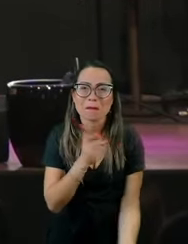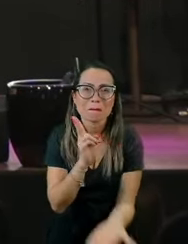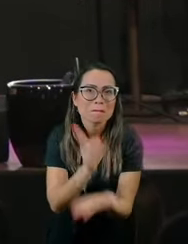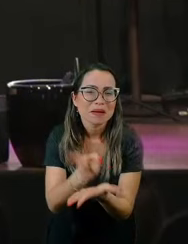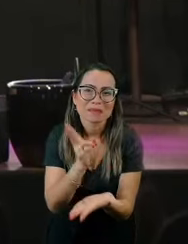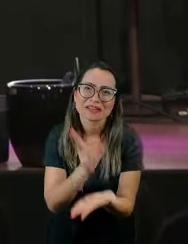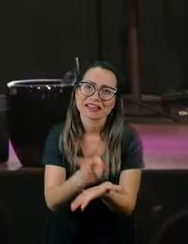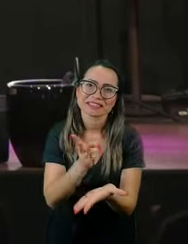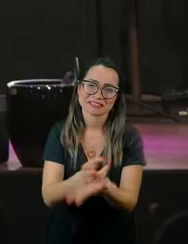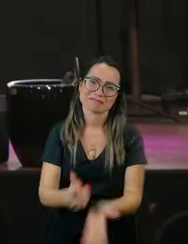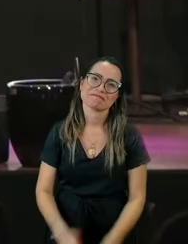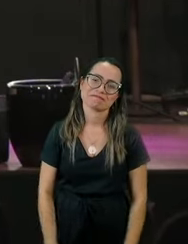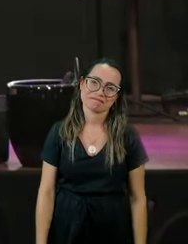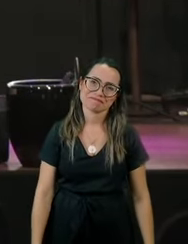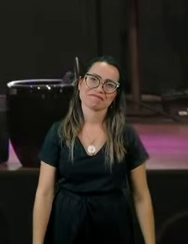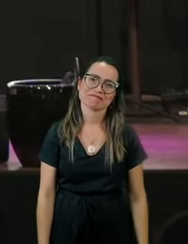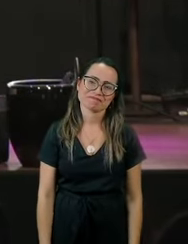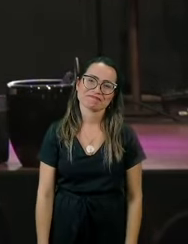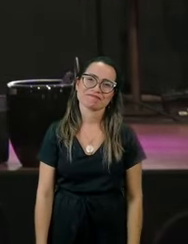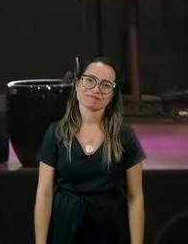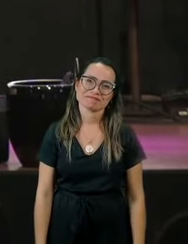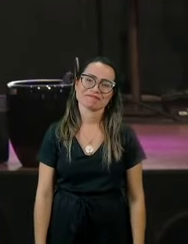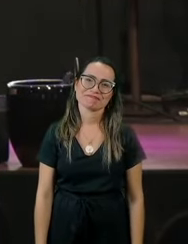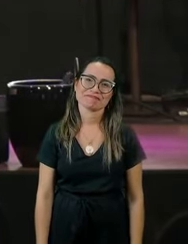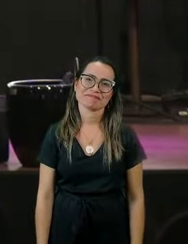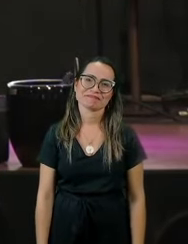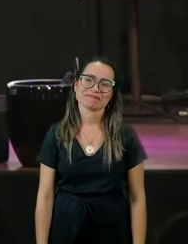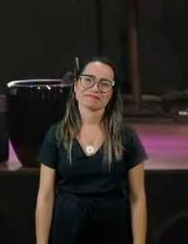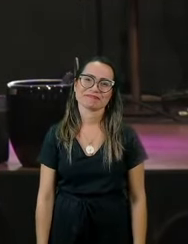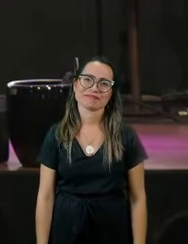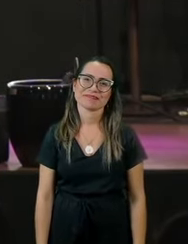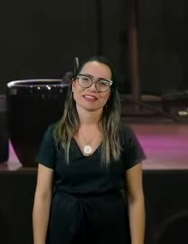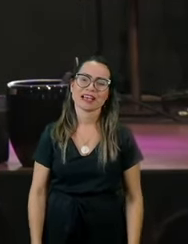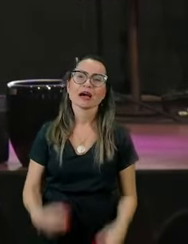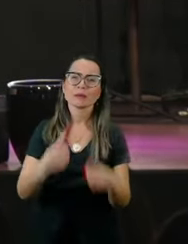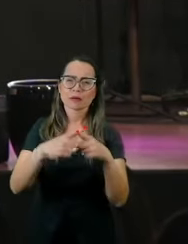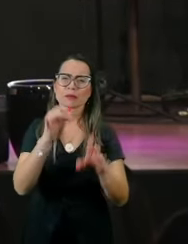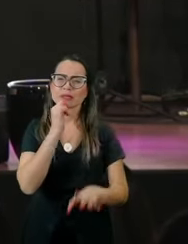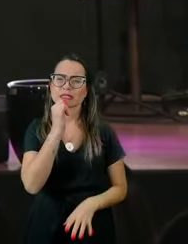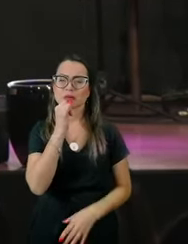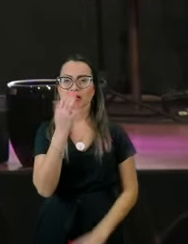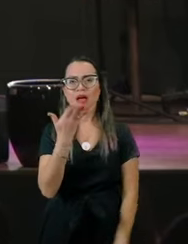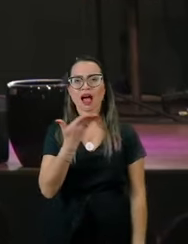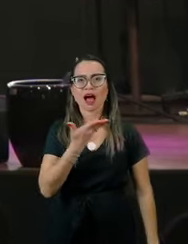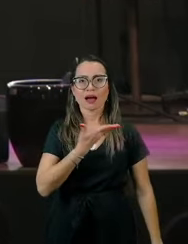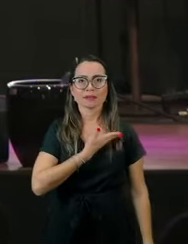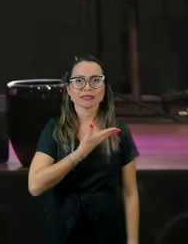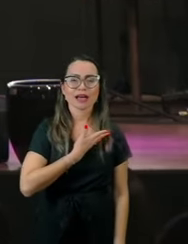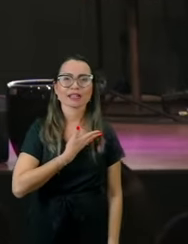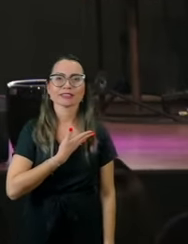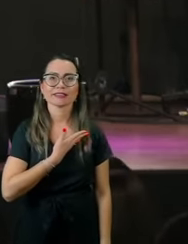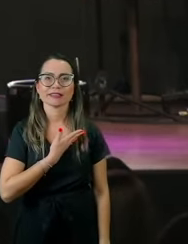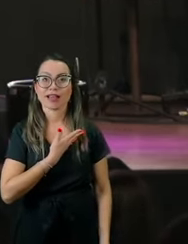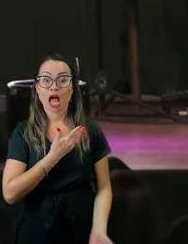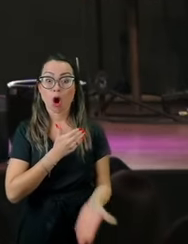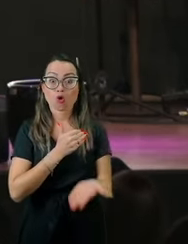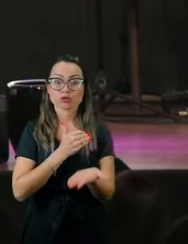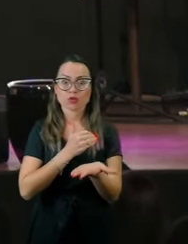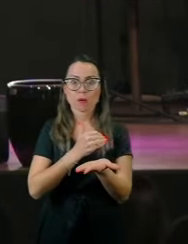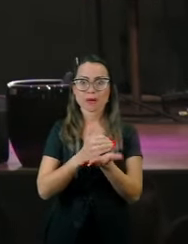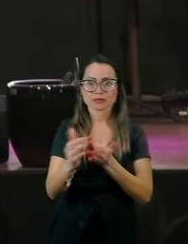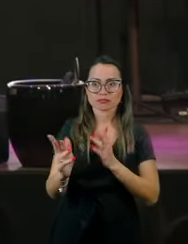pessoa realmente é o nosso amigo, a gente ama aquela pessoa. Porque a amizade é provada na dificuldade, quando é difícil estar com aquela